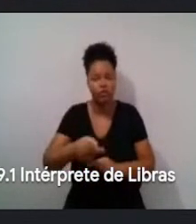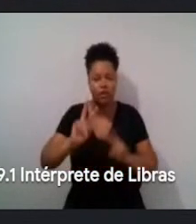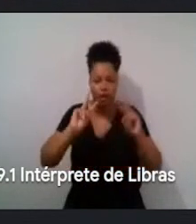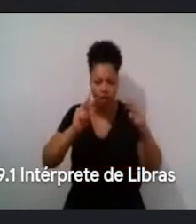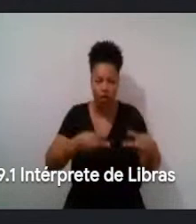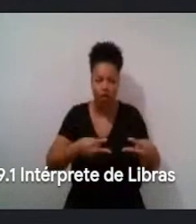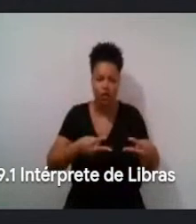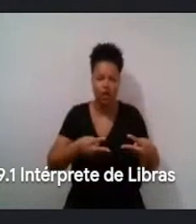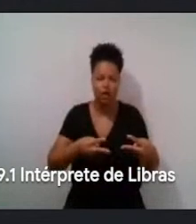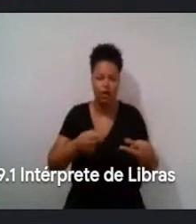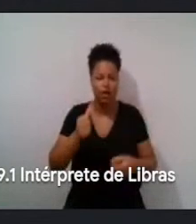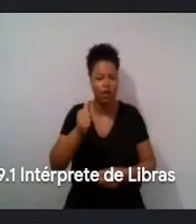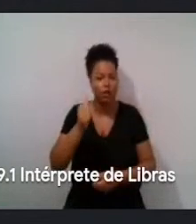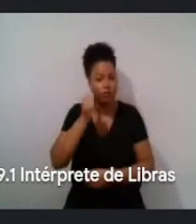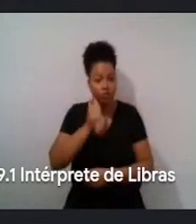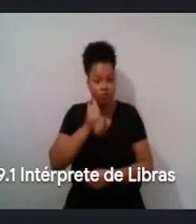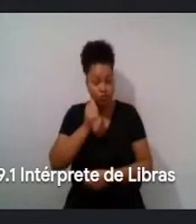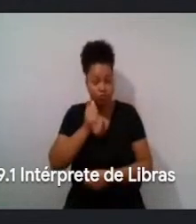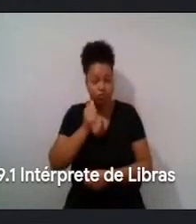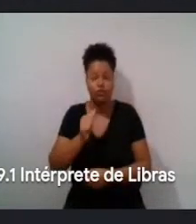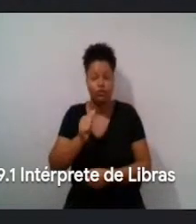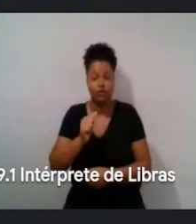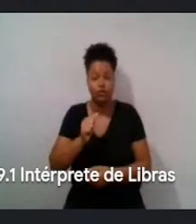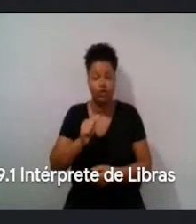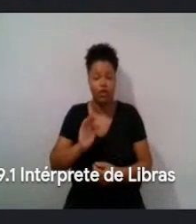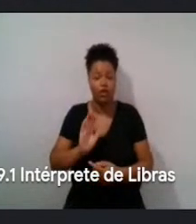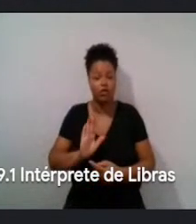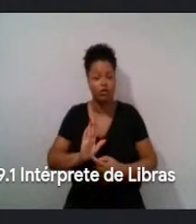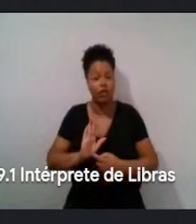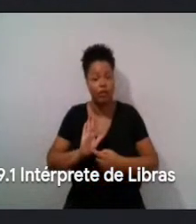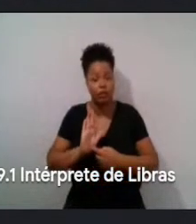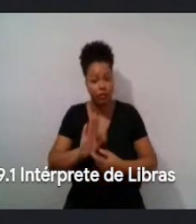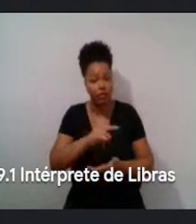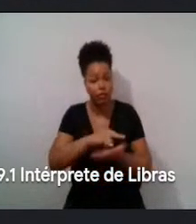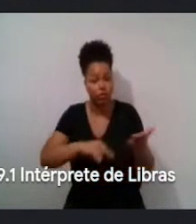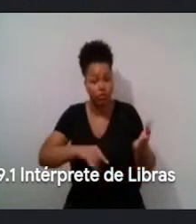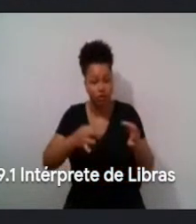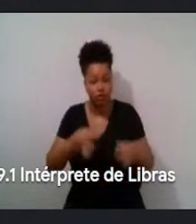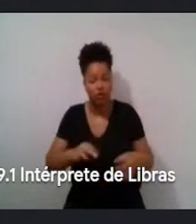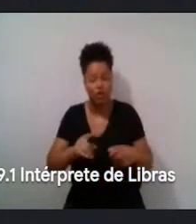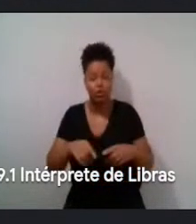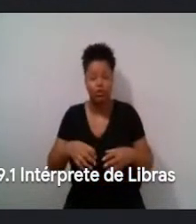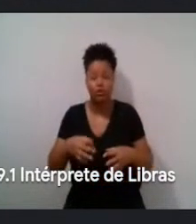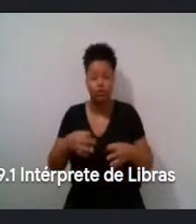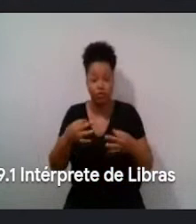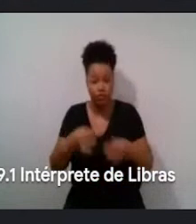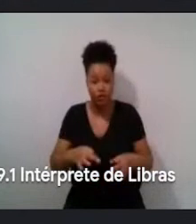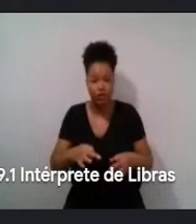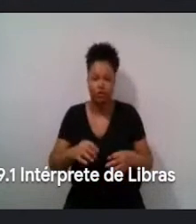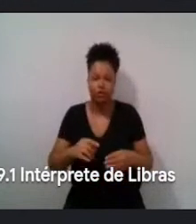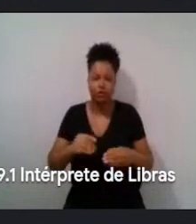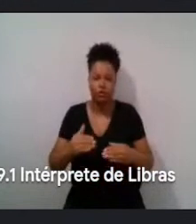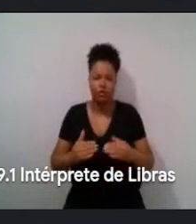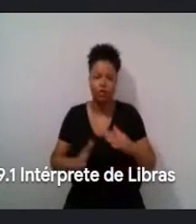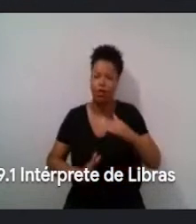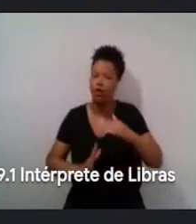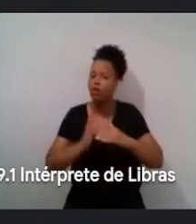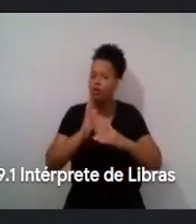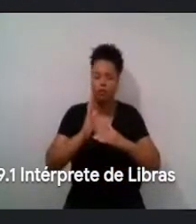ela declarou, então automaticamente não ultrapassaria o limite de